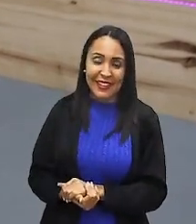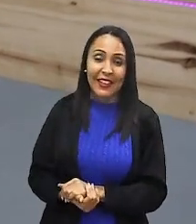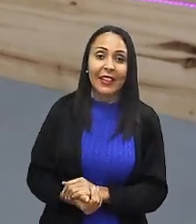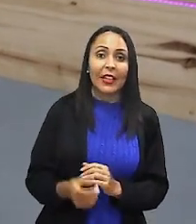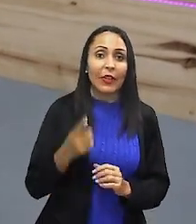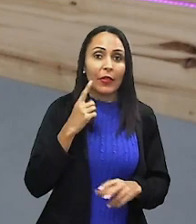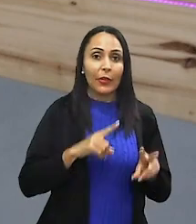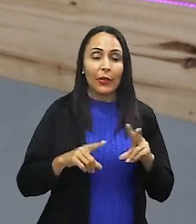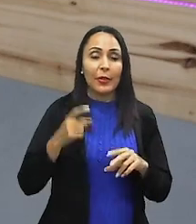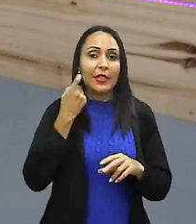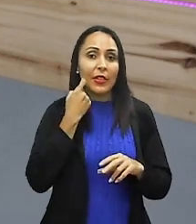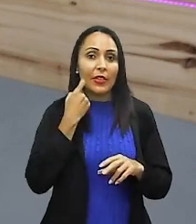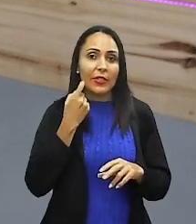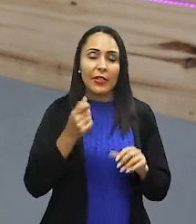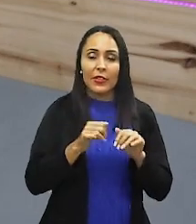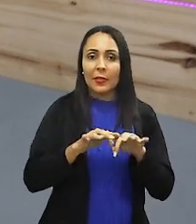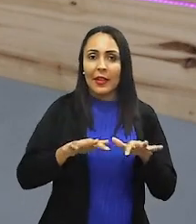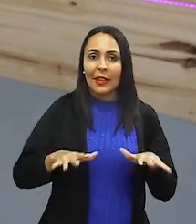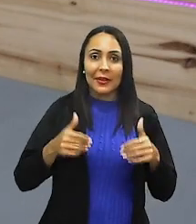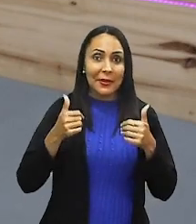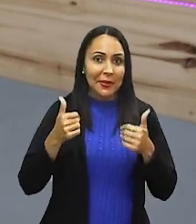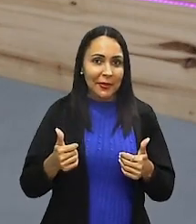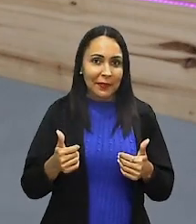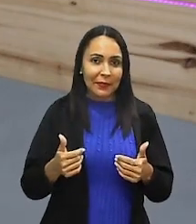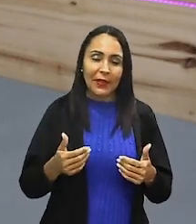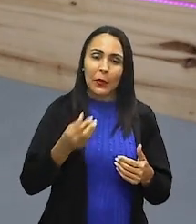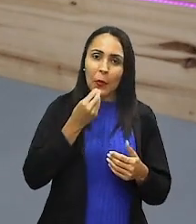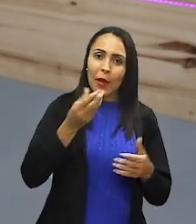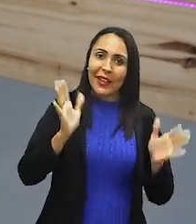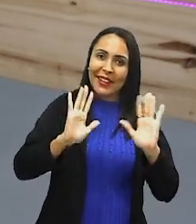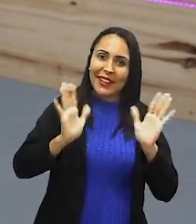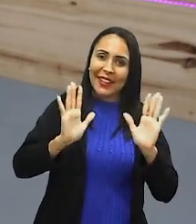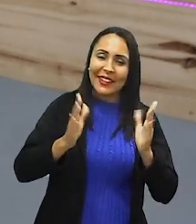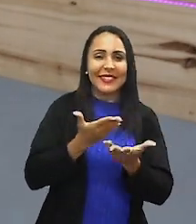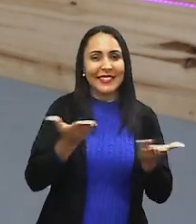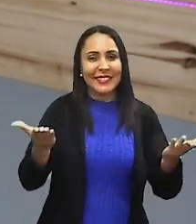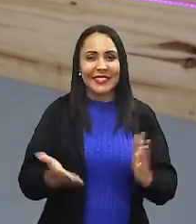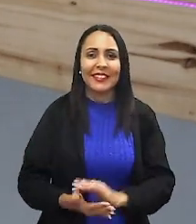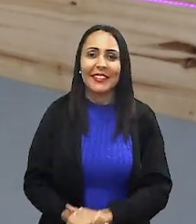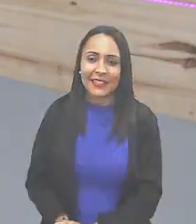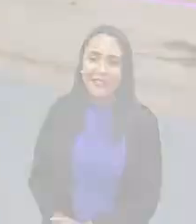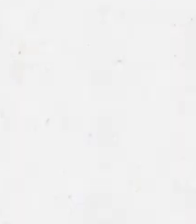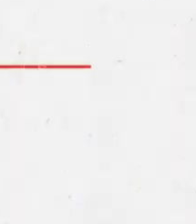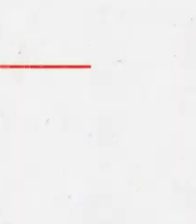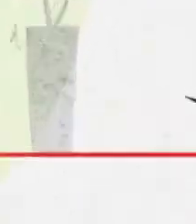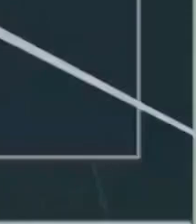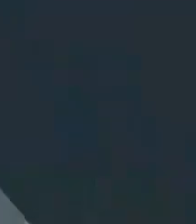todo mundo aqui na sexta, espalha a notícia para todo mundo, tá? Ó, beijo no coração de vocês. Valeu!